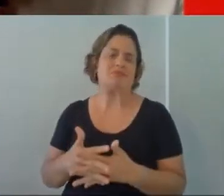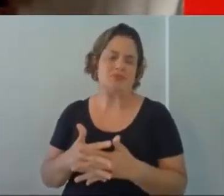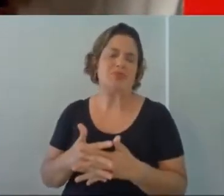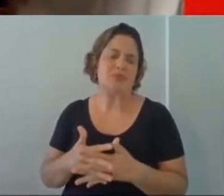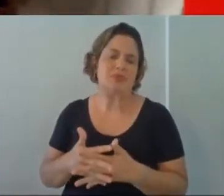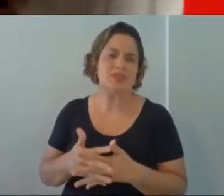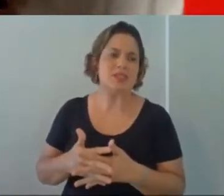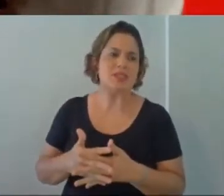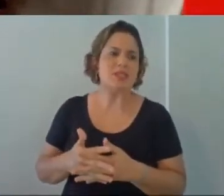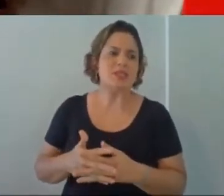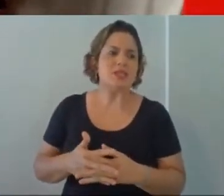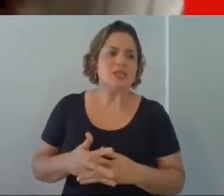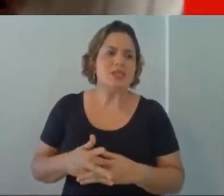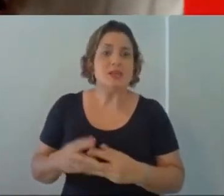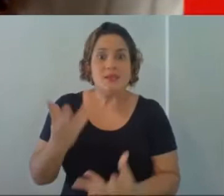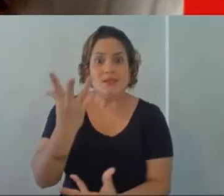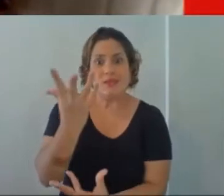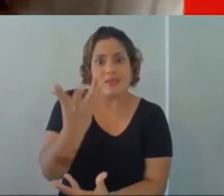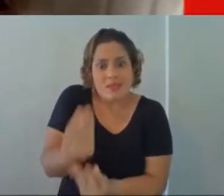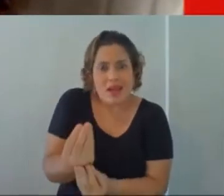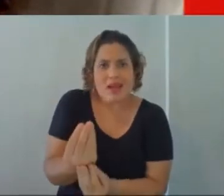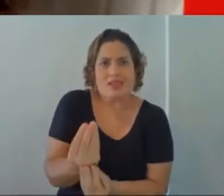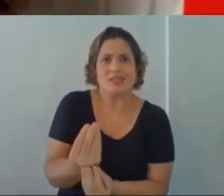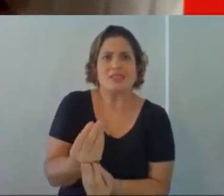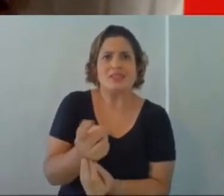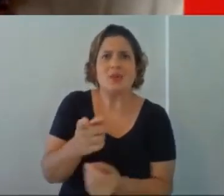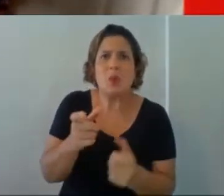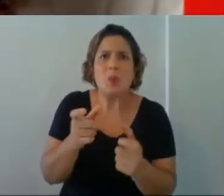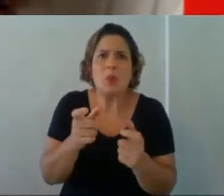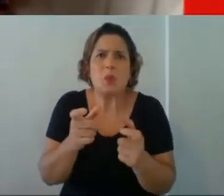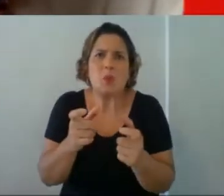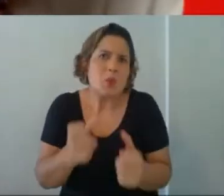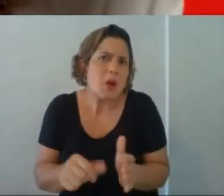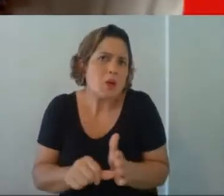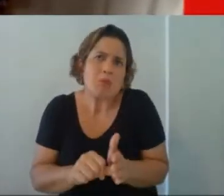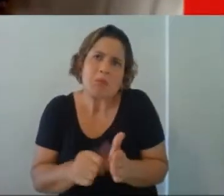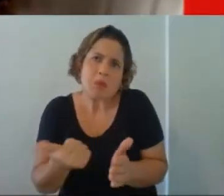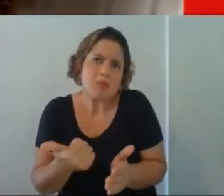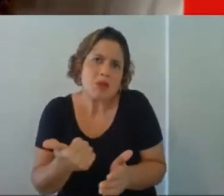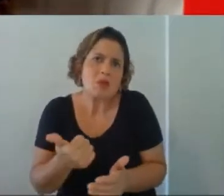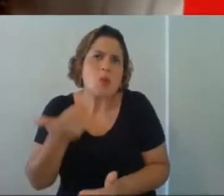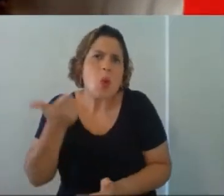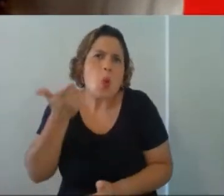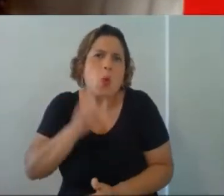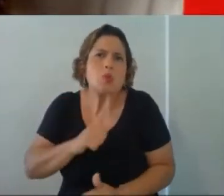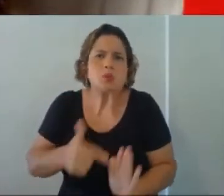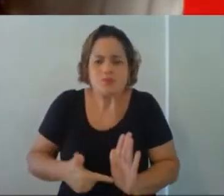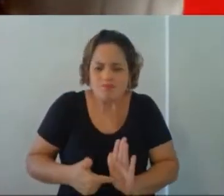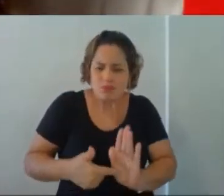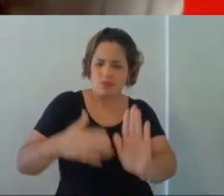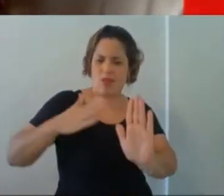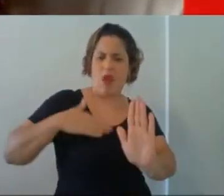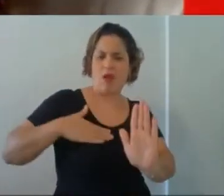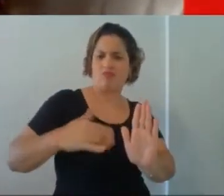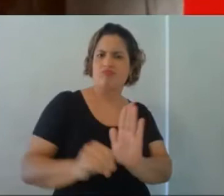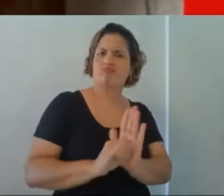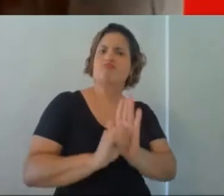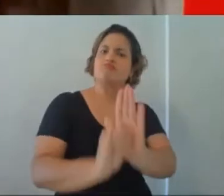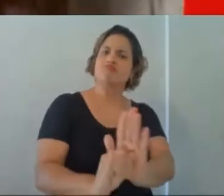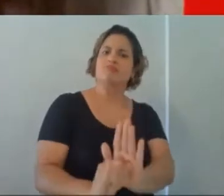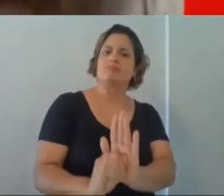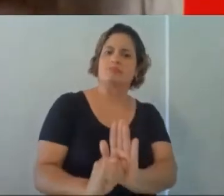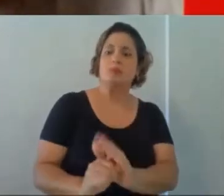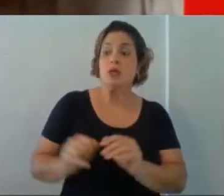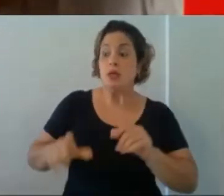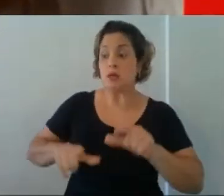E aí as artes, ela é, digamos, o primeiro lugar que eu consigo responder a minha identidade. Então